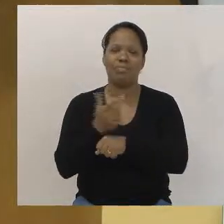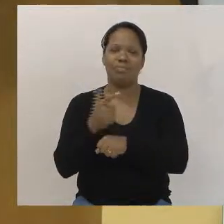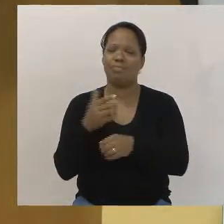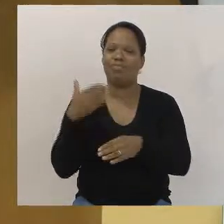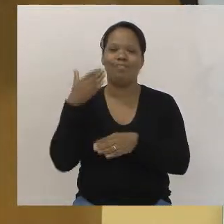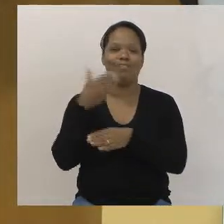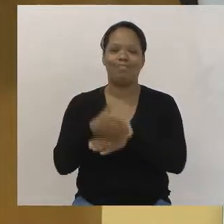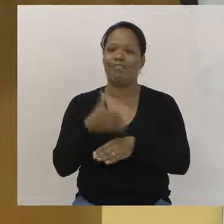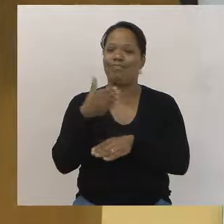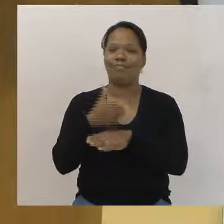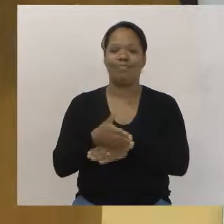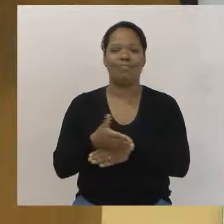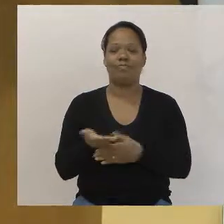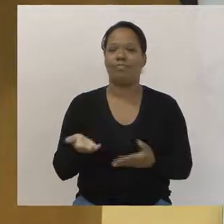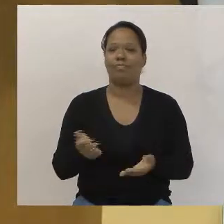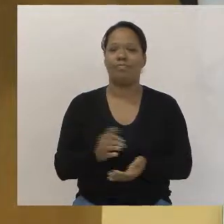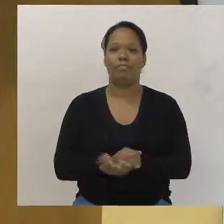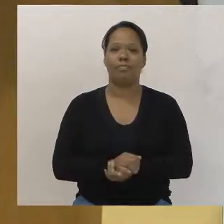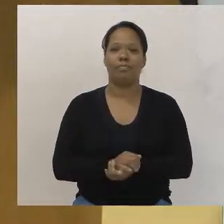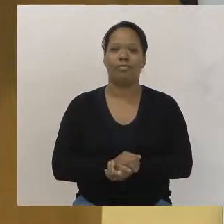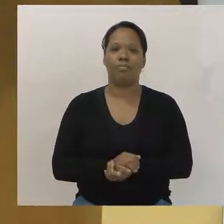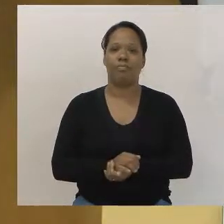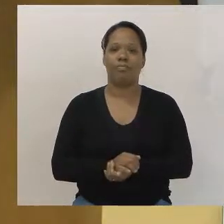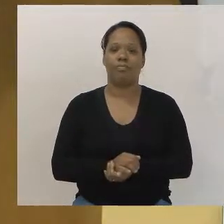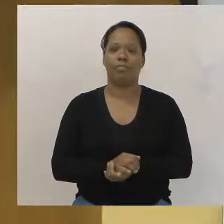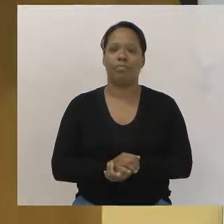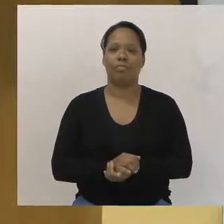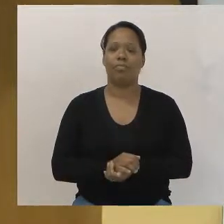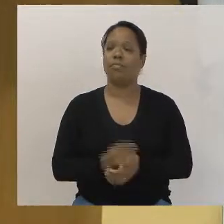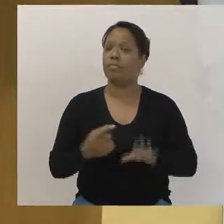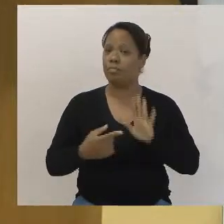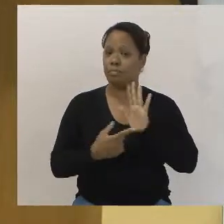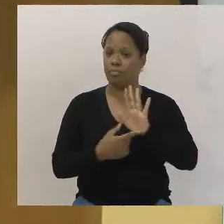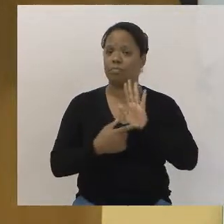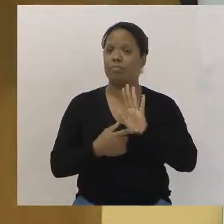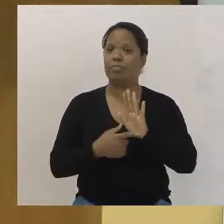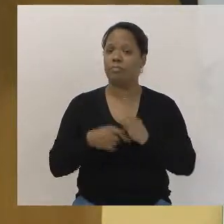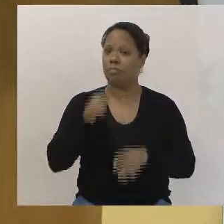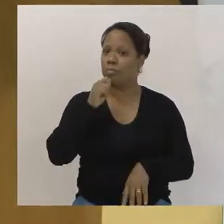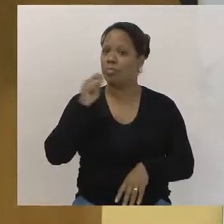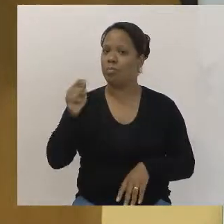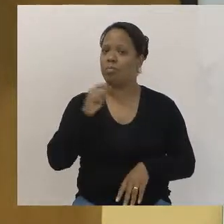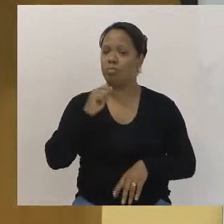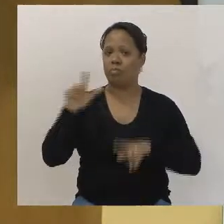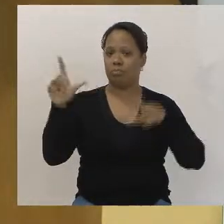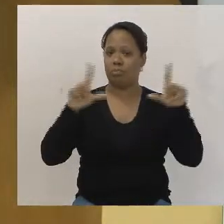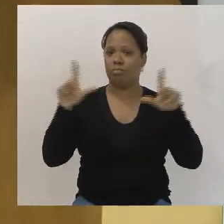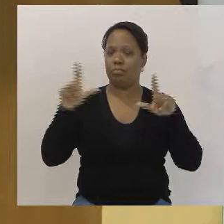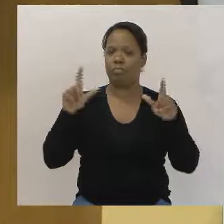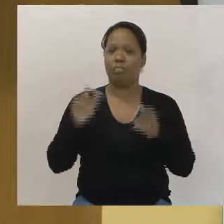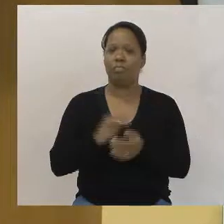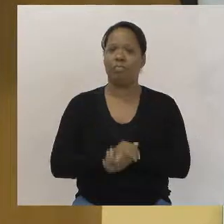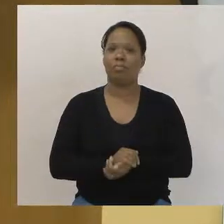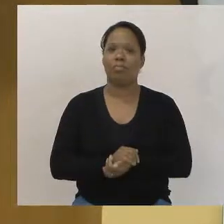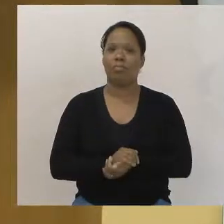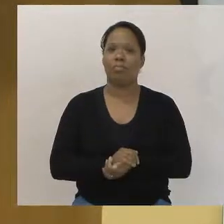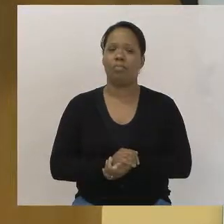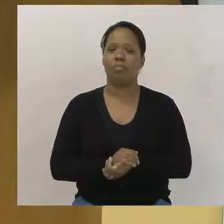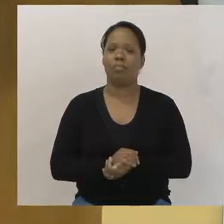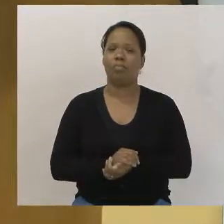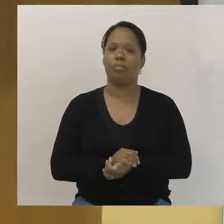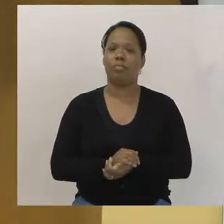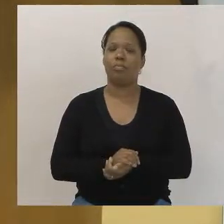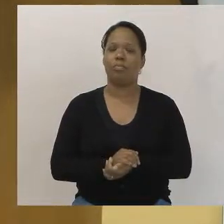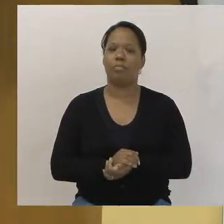acesso no bairro saiu na imprensa aí aquele acesso que sai do gaúcho